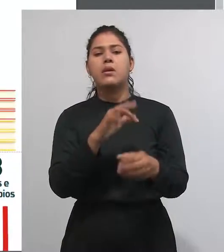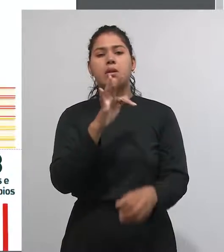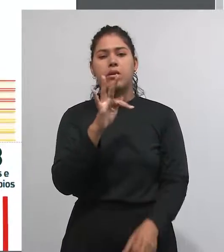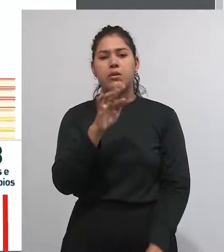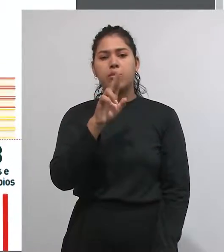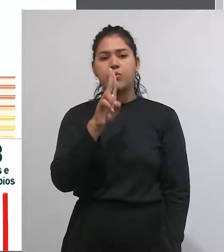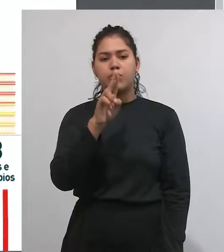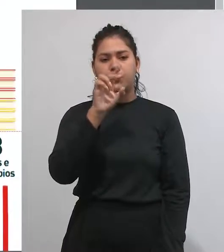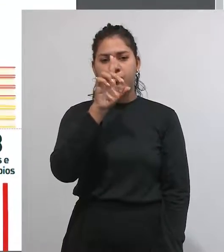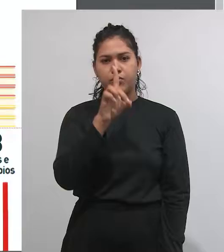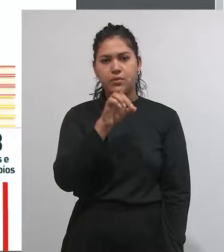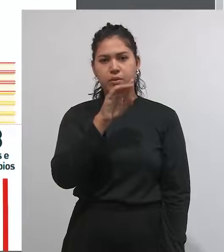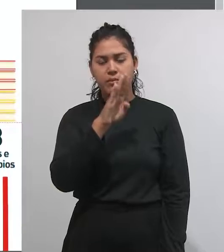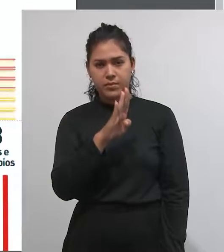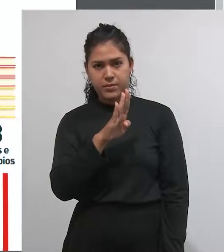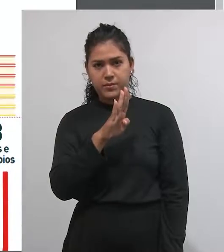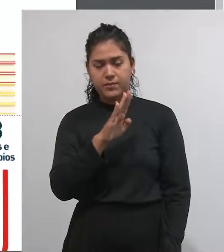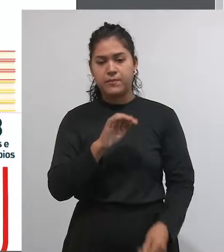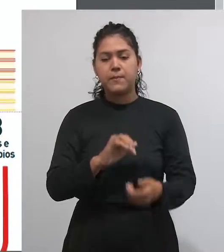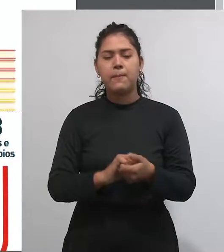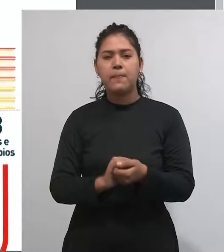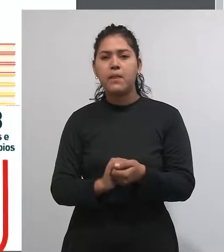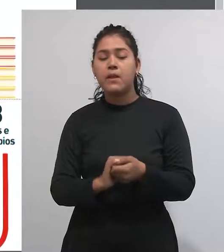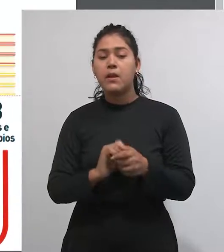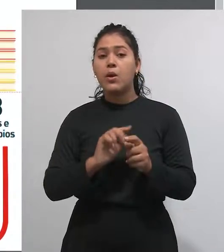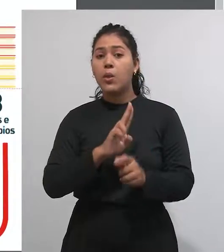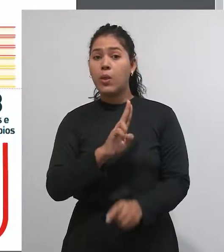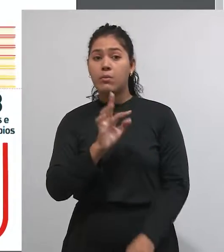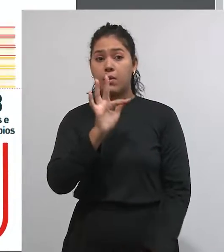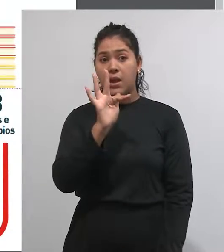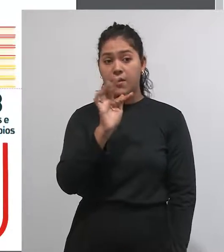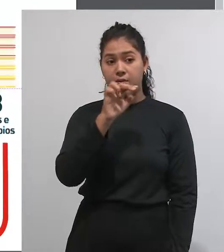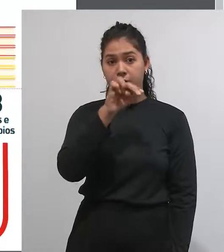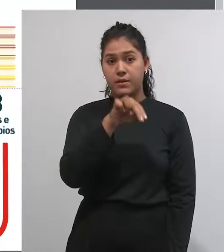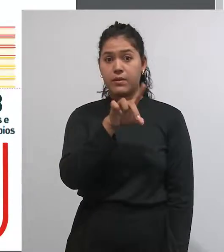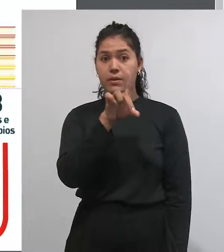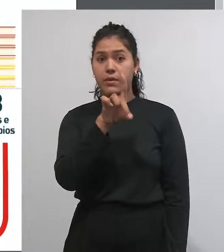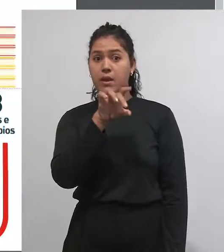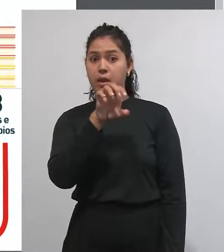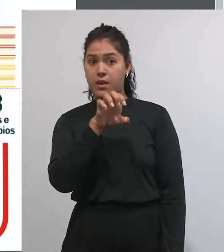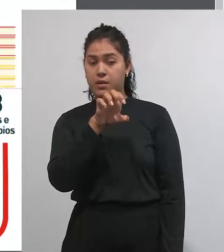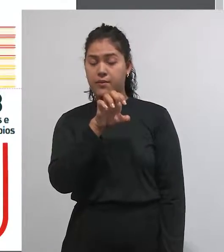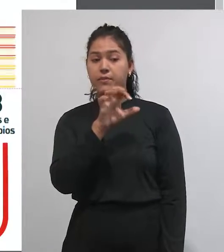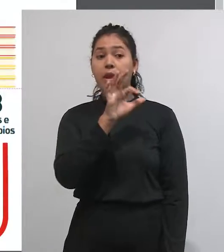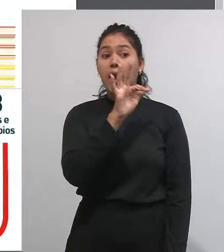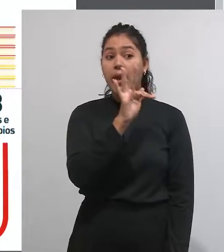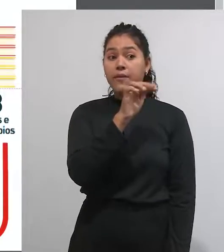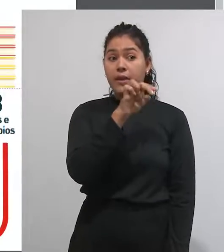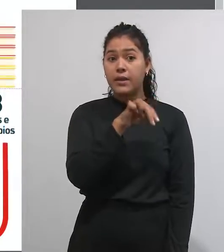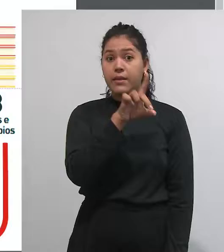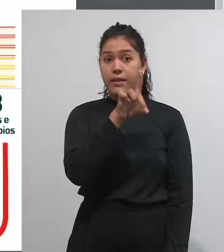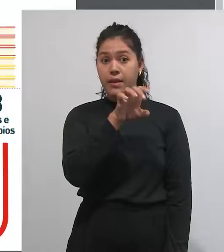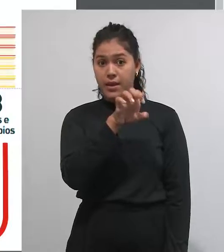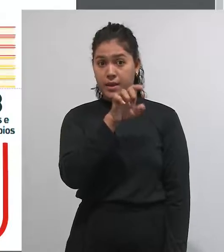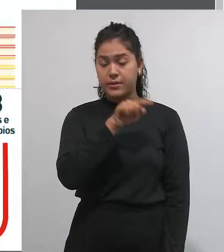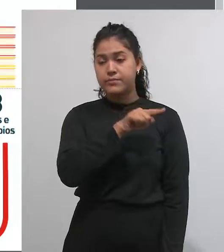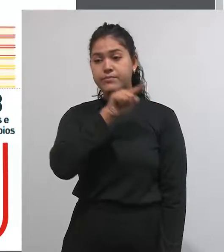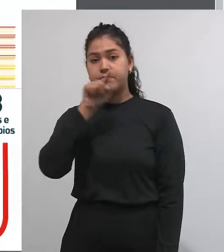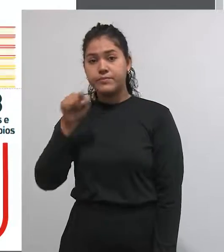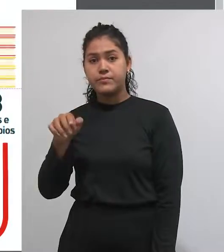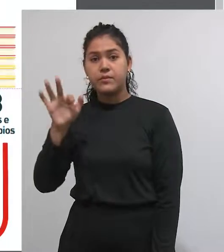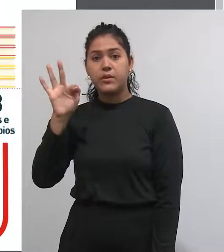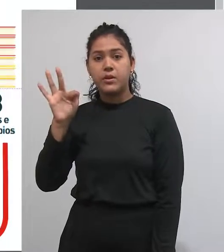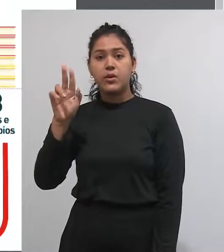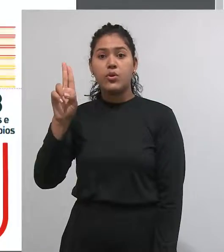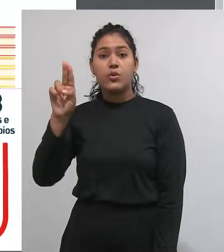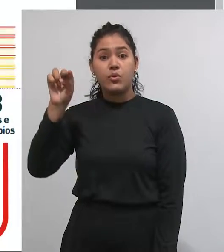da Educação, que é o FNDE. O FNDE é um fundo diferente do Fundeb. São dois